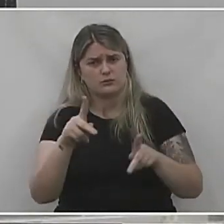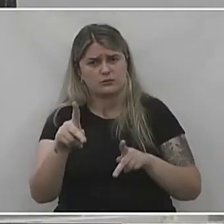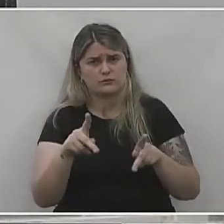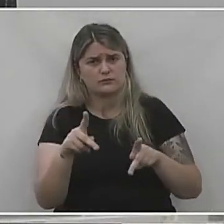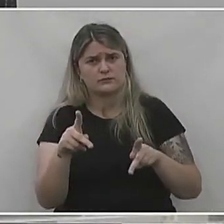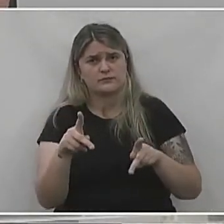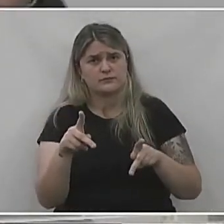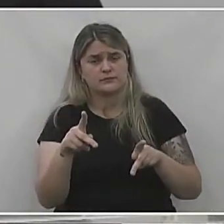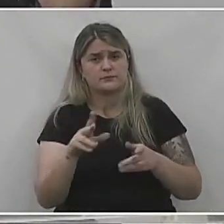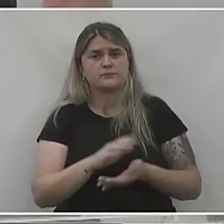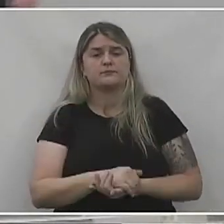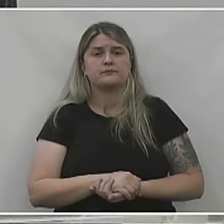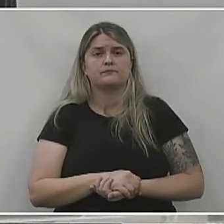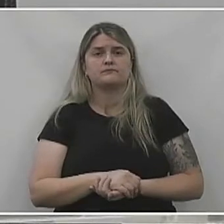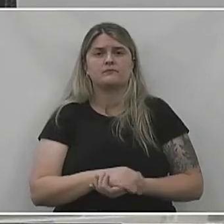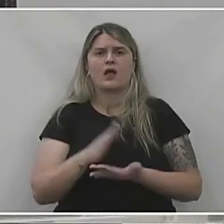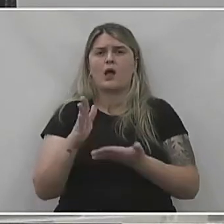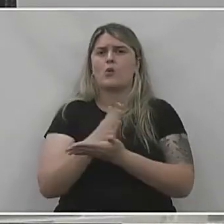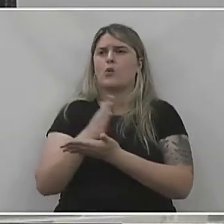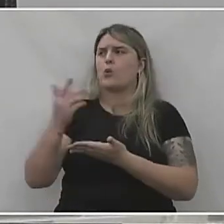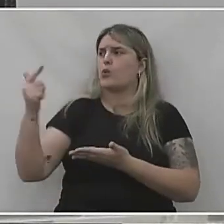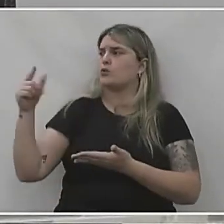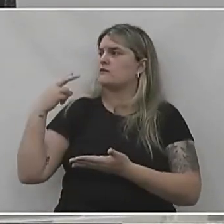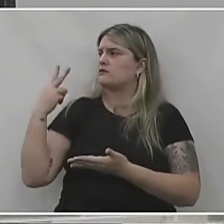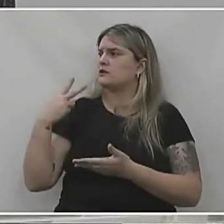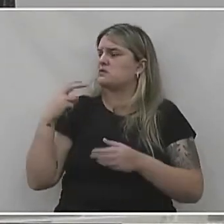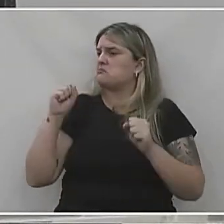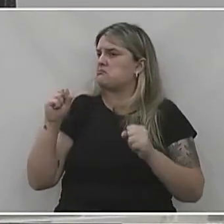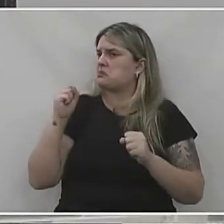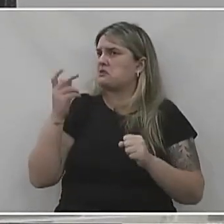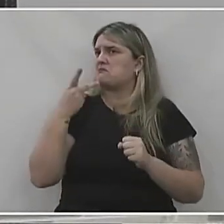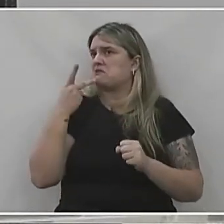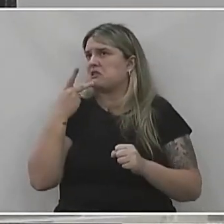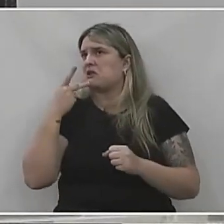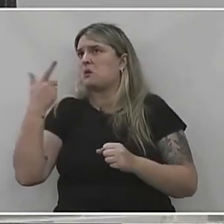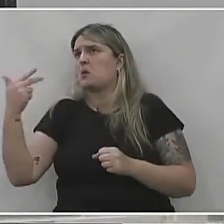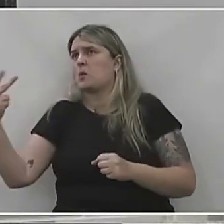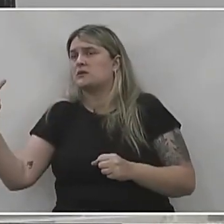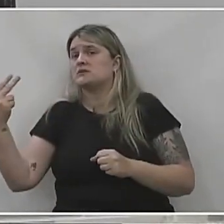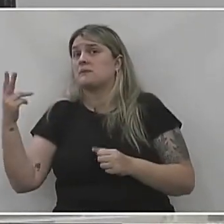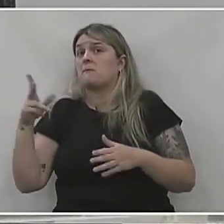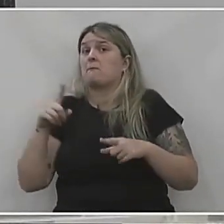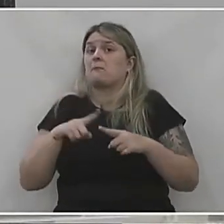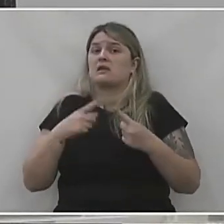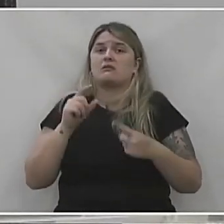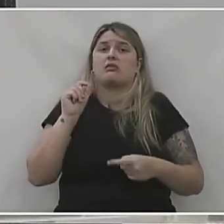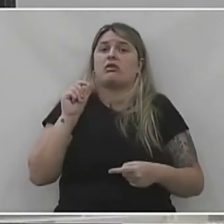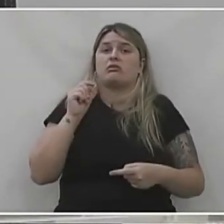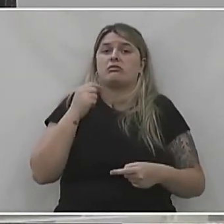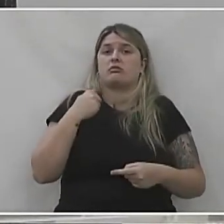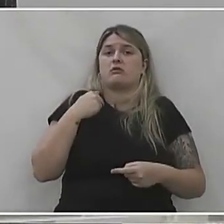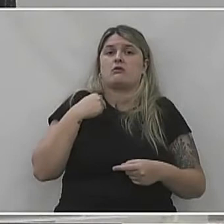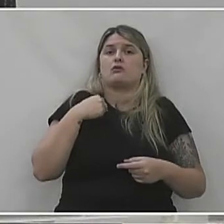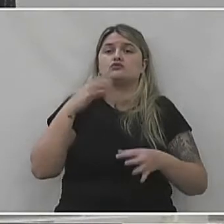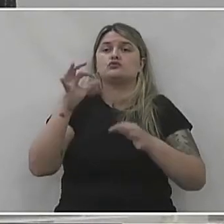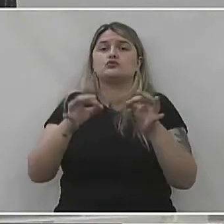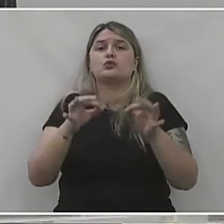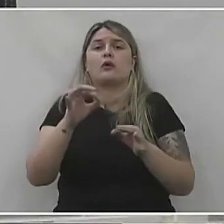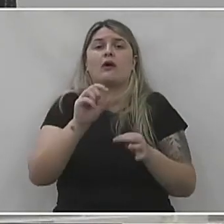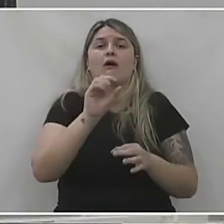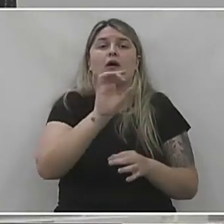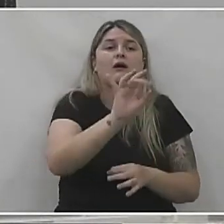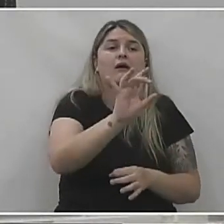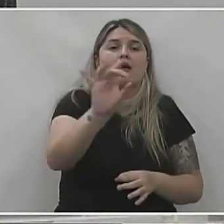e algum outro Vereador pode agir de alguma outra maneira enfim é quem sou eu para julgar a